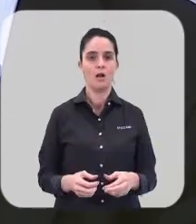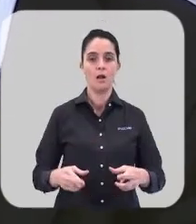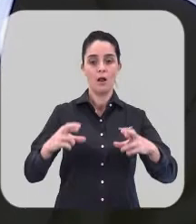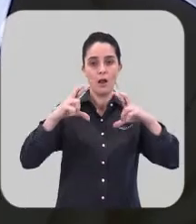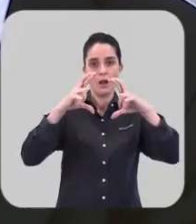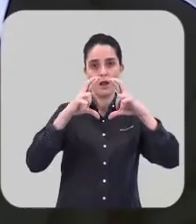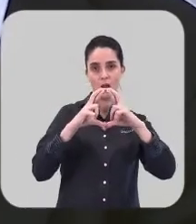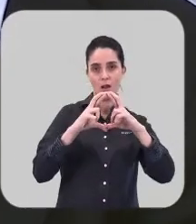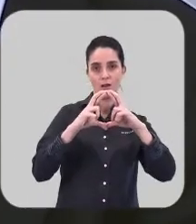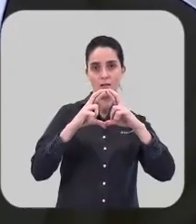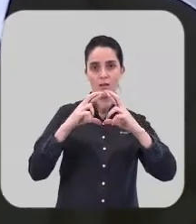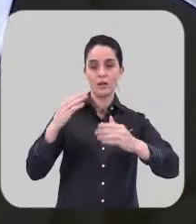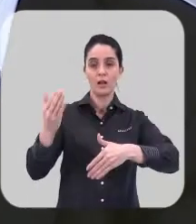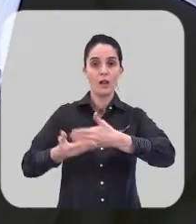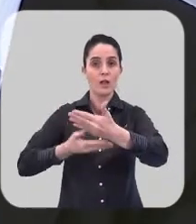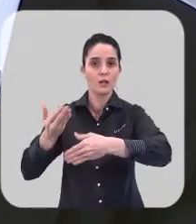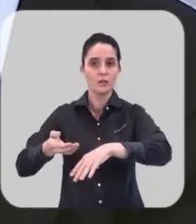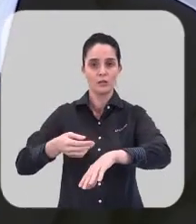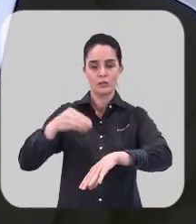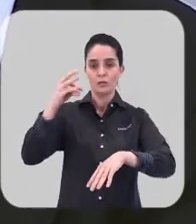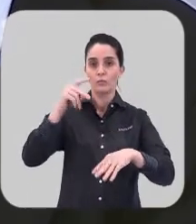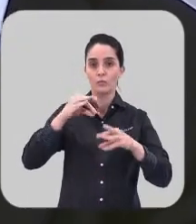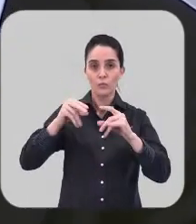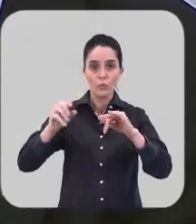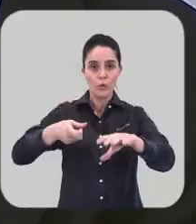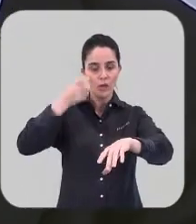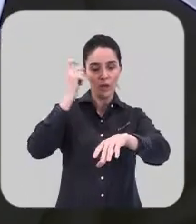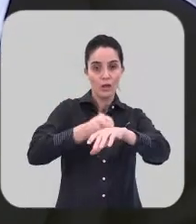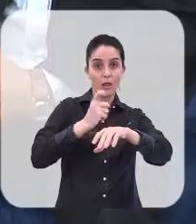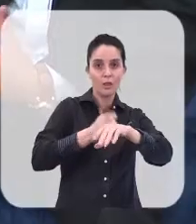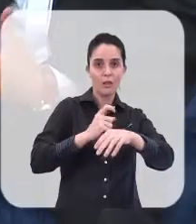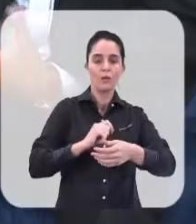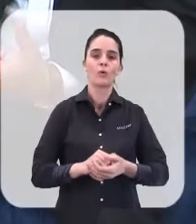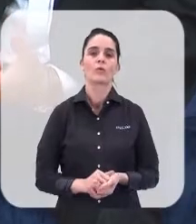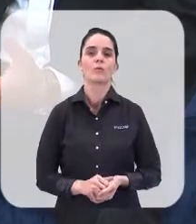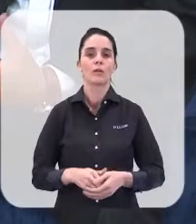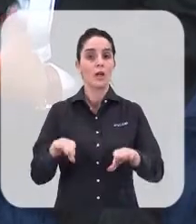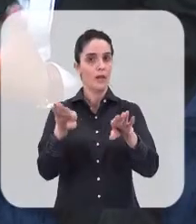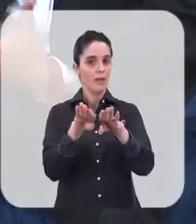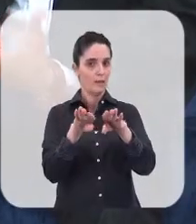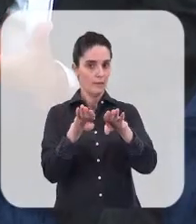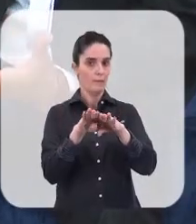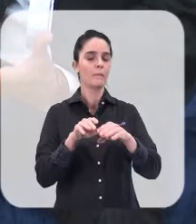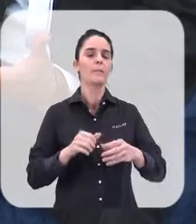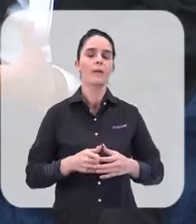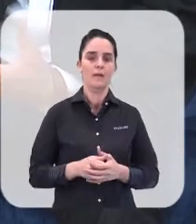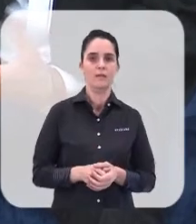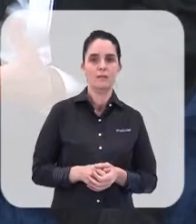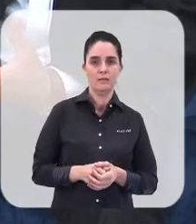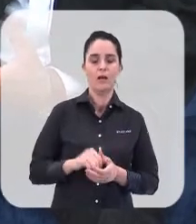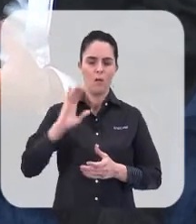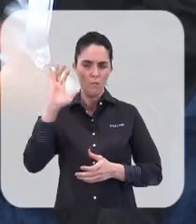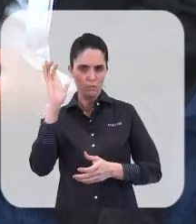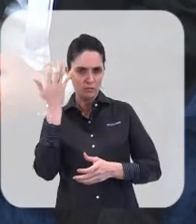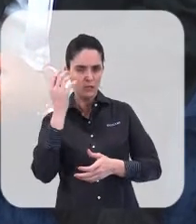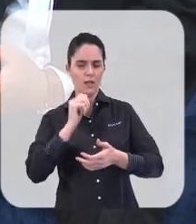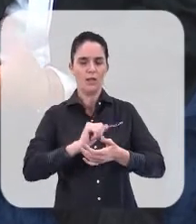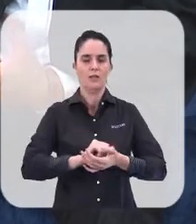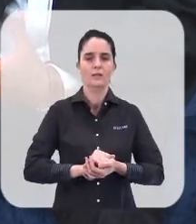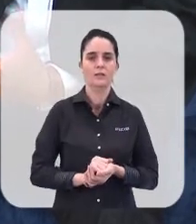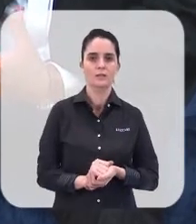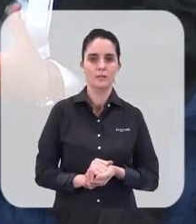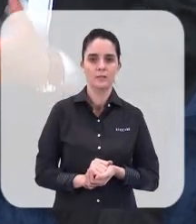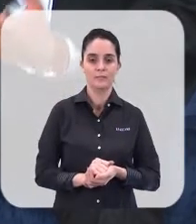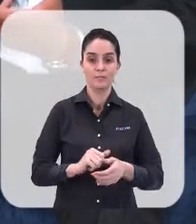o coprocessamento nas fábricas de cimento, como um combustível alternativo. E existe também o processo de reciclagem do pneu. O processo